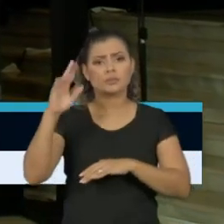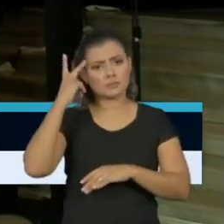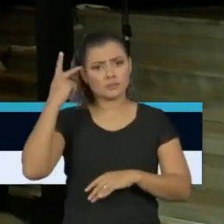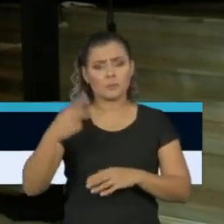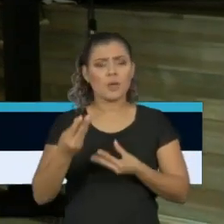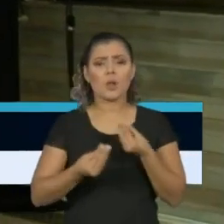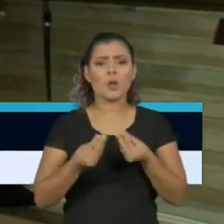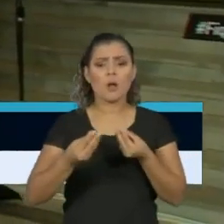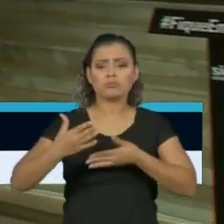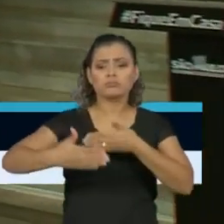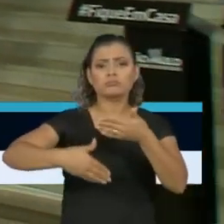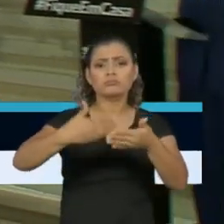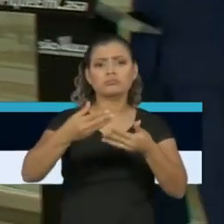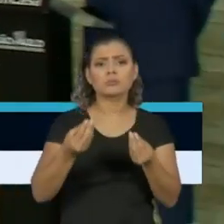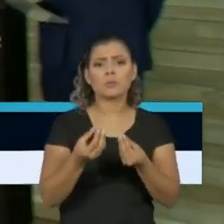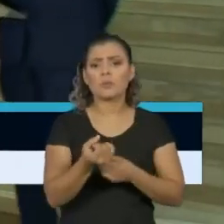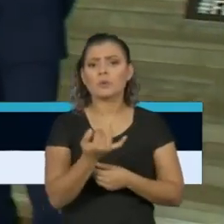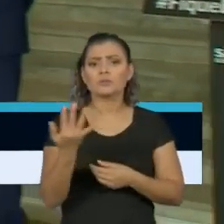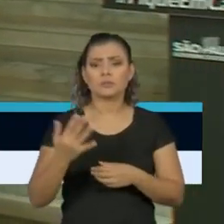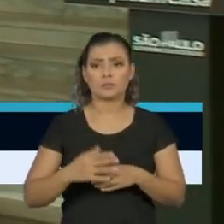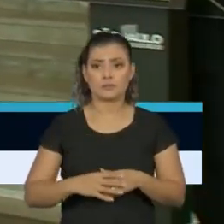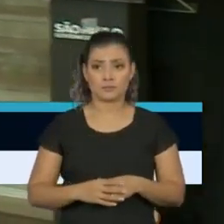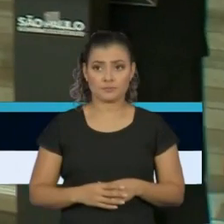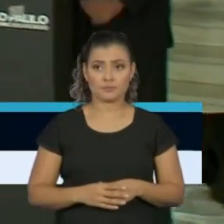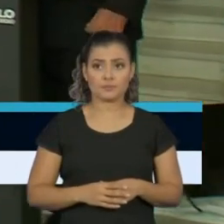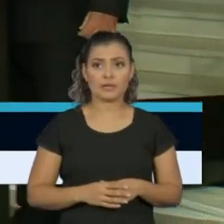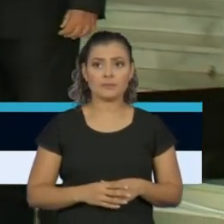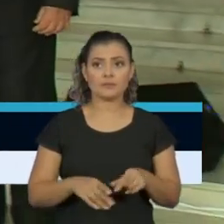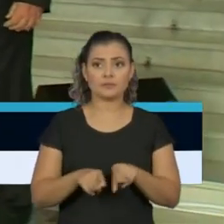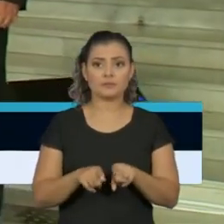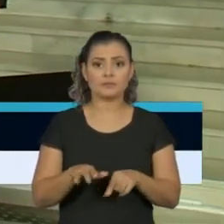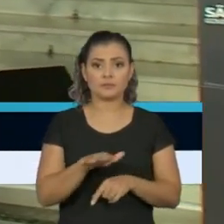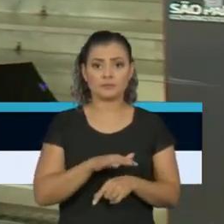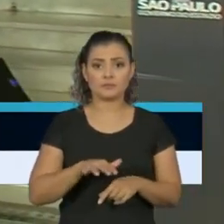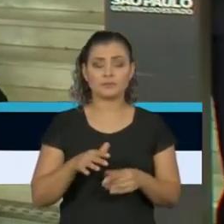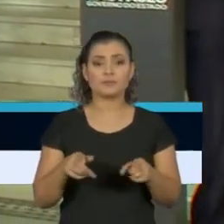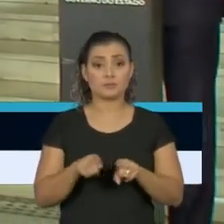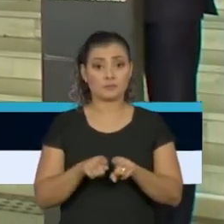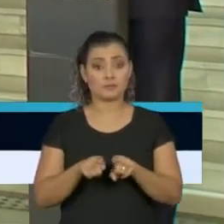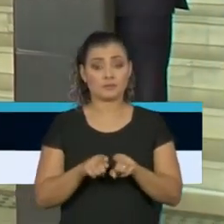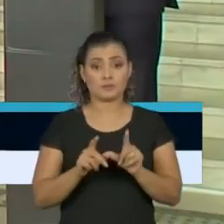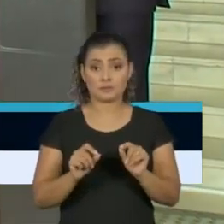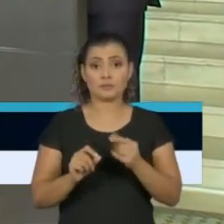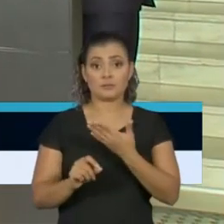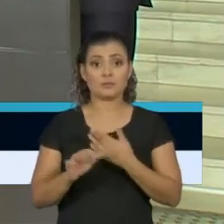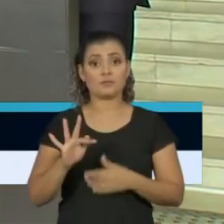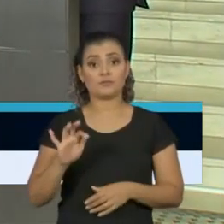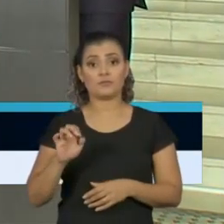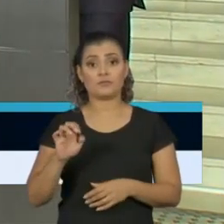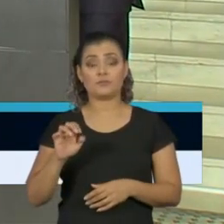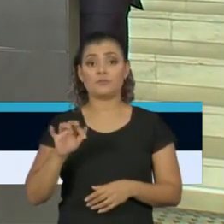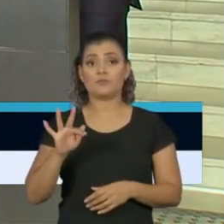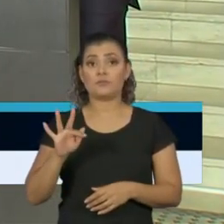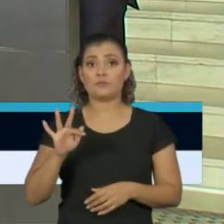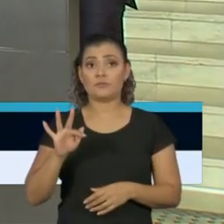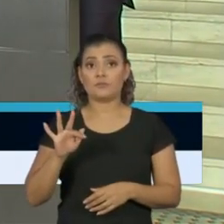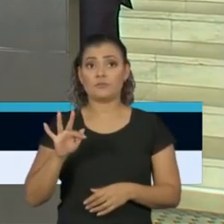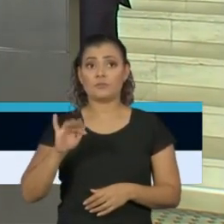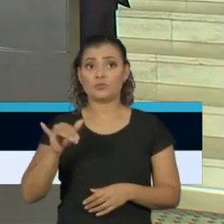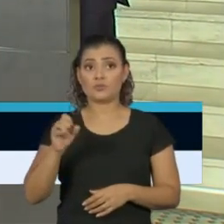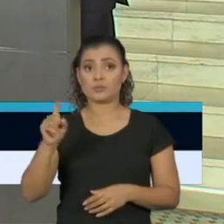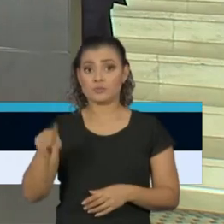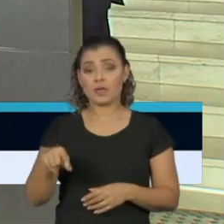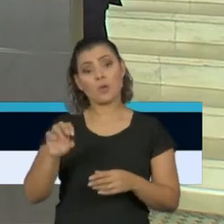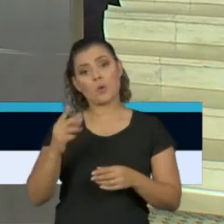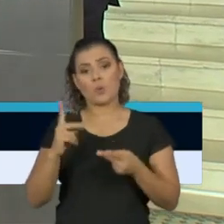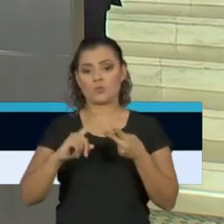Obrigado. Obrigado, Eduardo. Vou pedir ao secretário José Henrique Guerma que possa responder e, se necessário, com algum comentário do